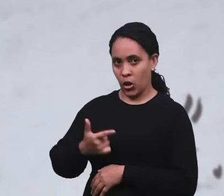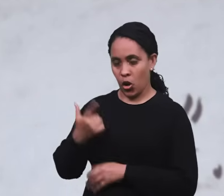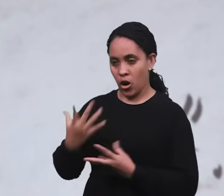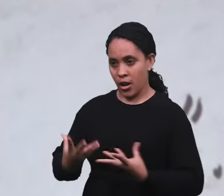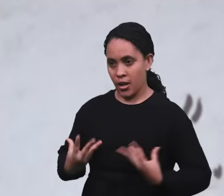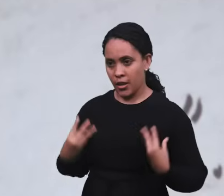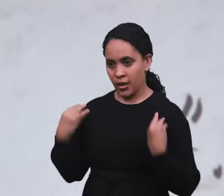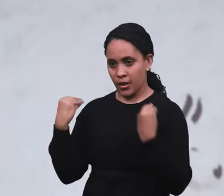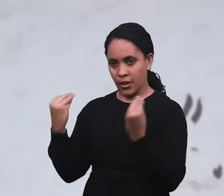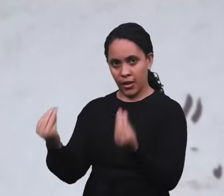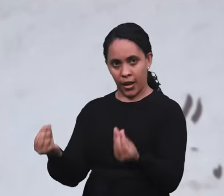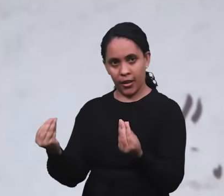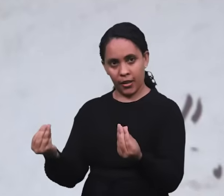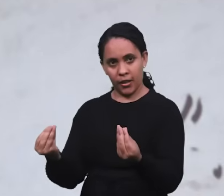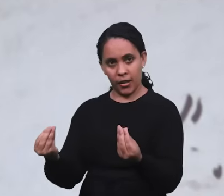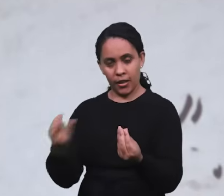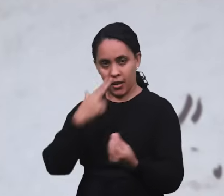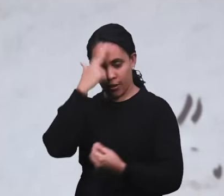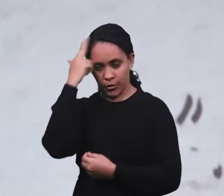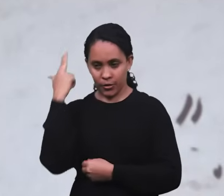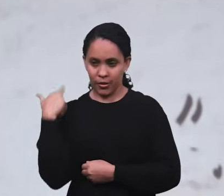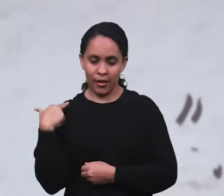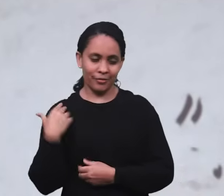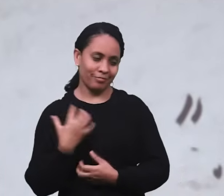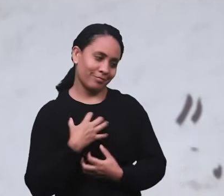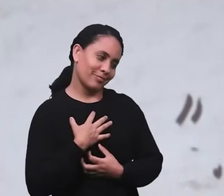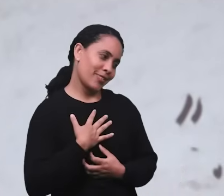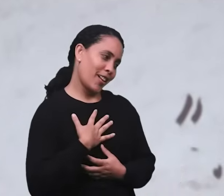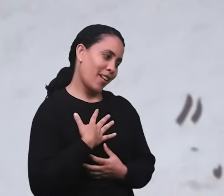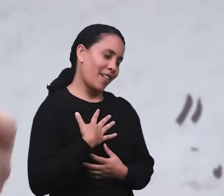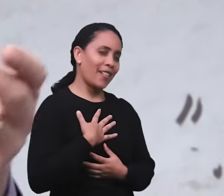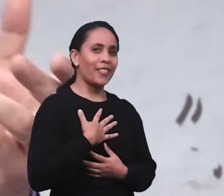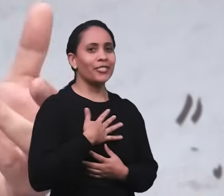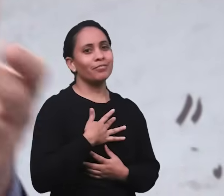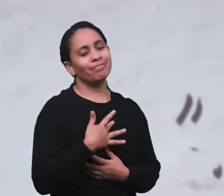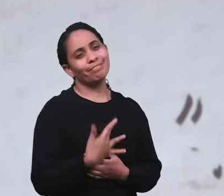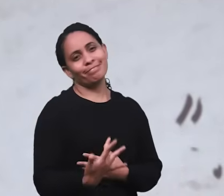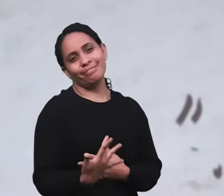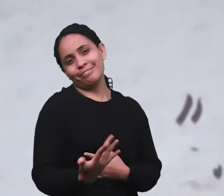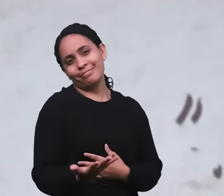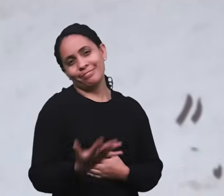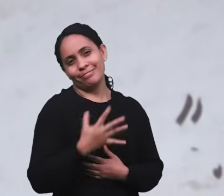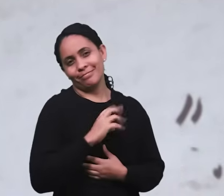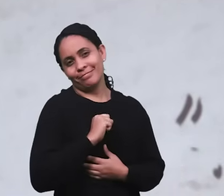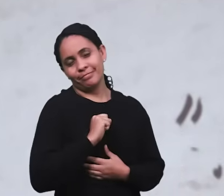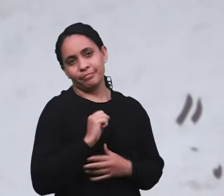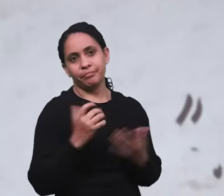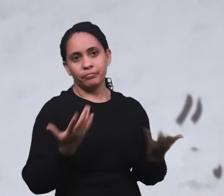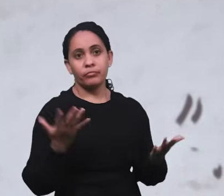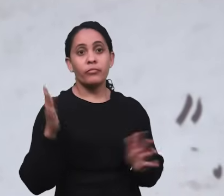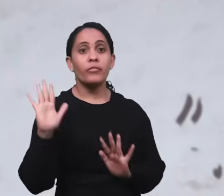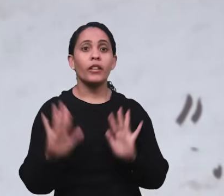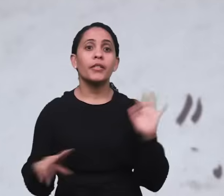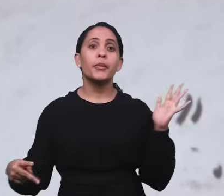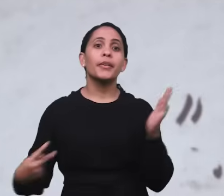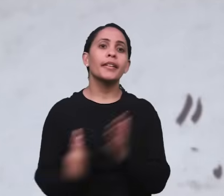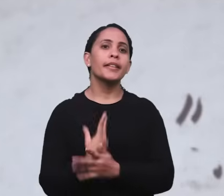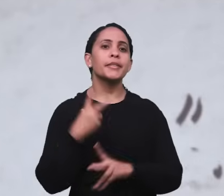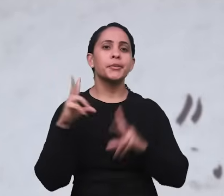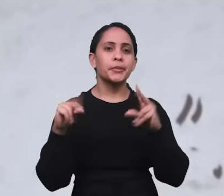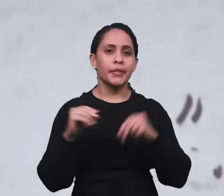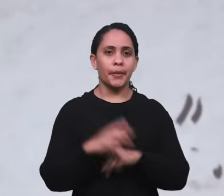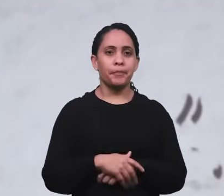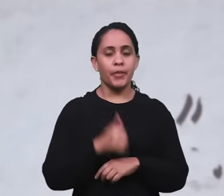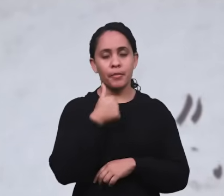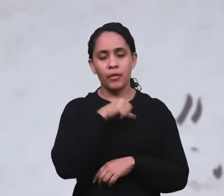da casa, diante dos outros irmãos, que ele era preferido. Né? Como o pastor colocou no início, às vezes os pais,